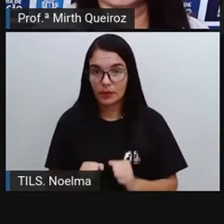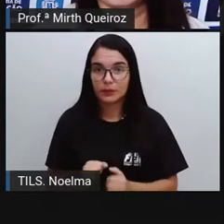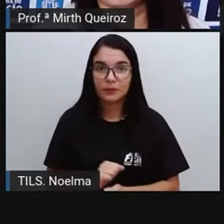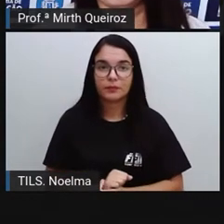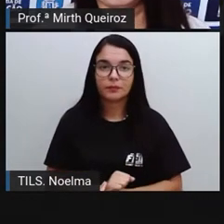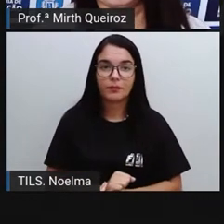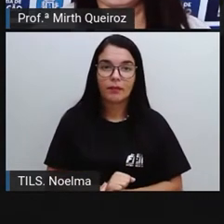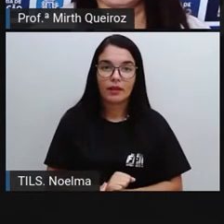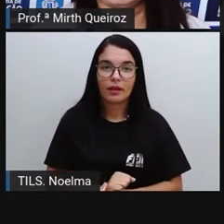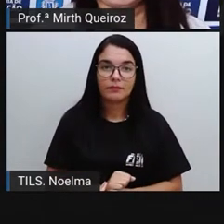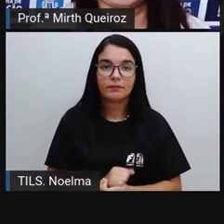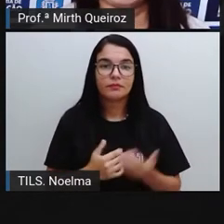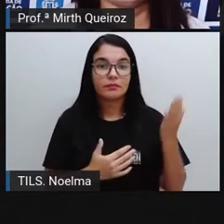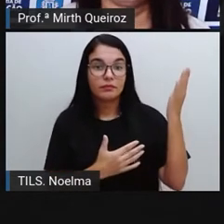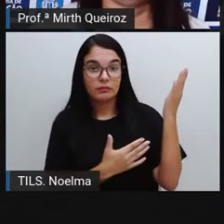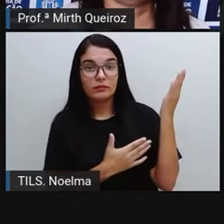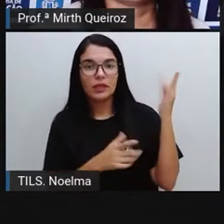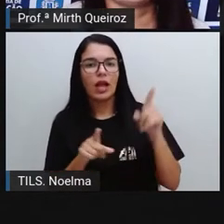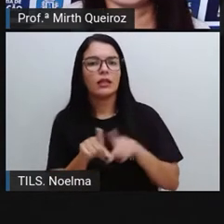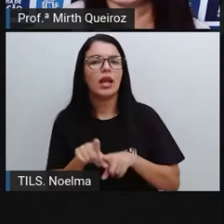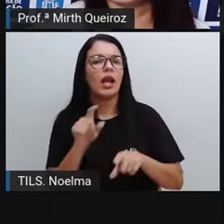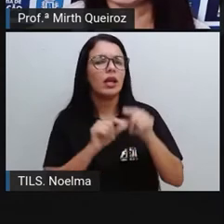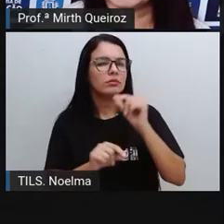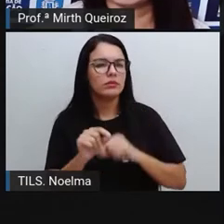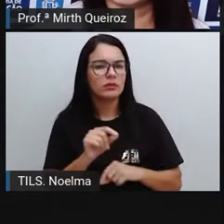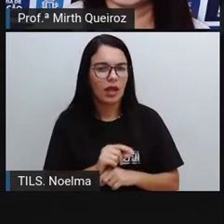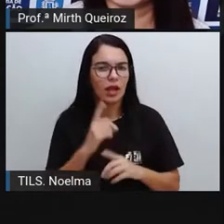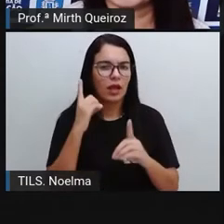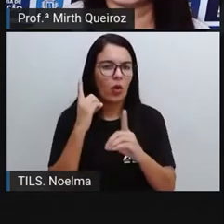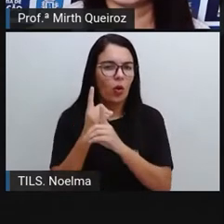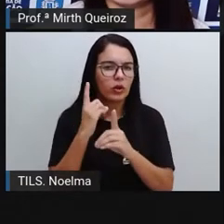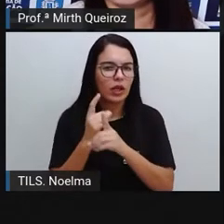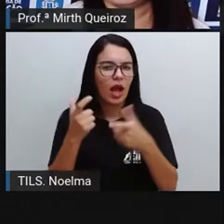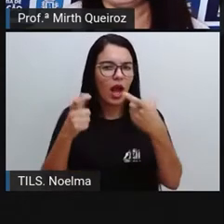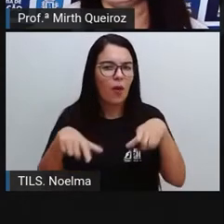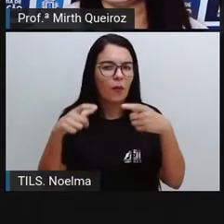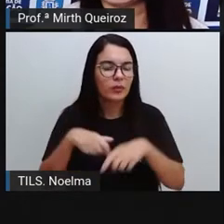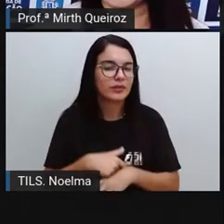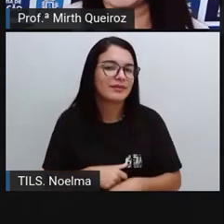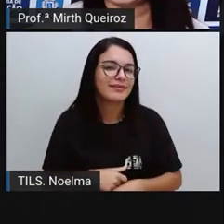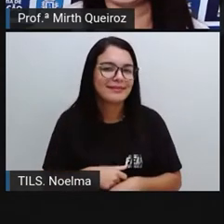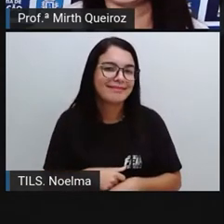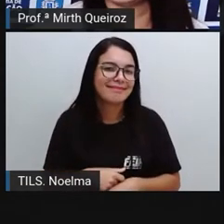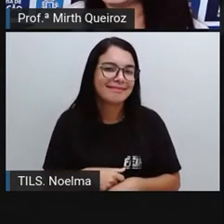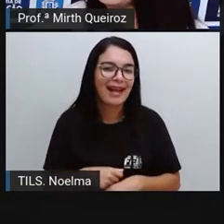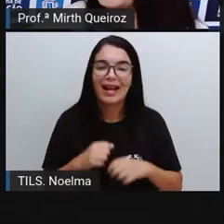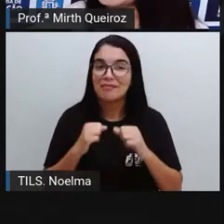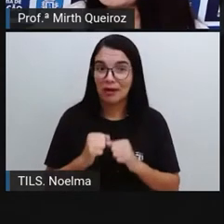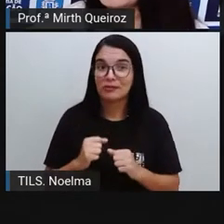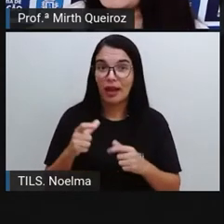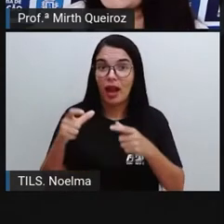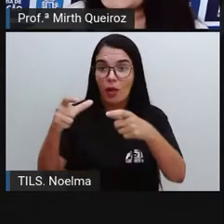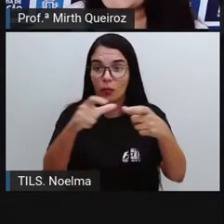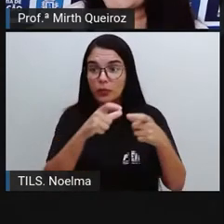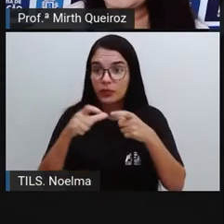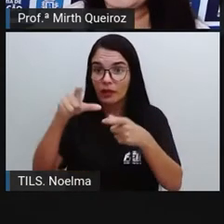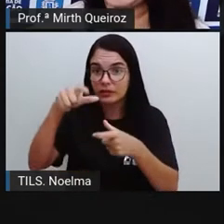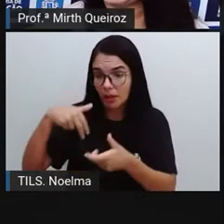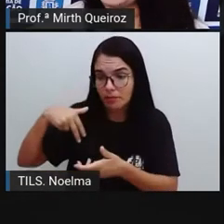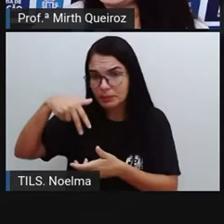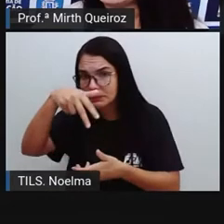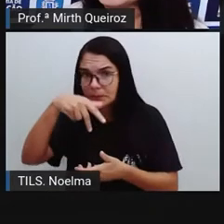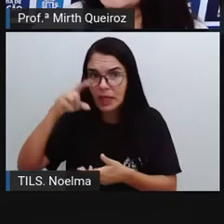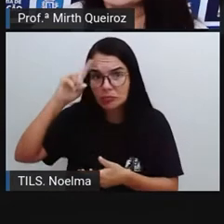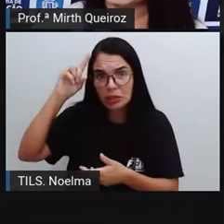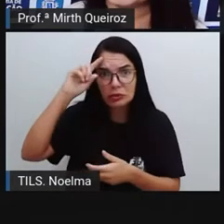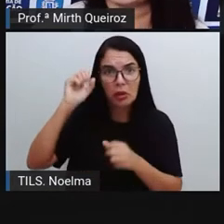casas. Aí você pode encontrar os mosaicos nos lugares por onde você passa no seu dia a dia. A